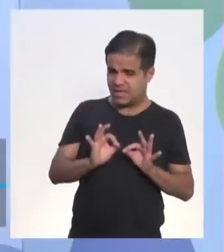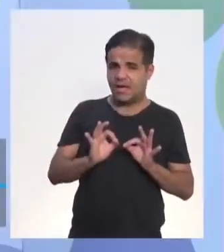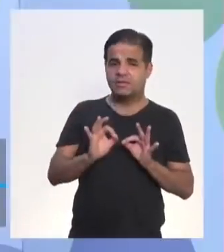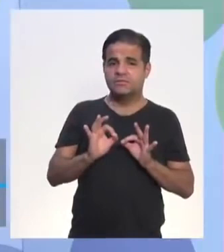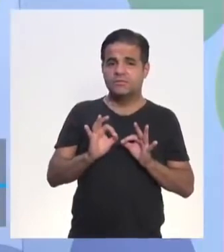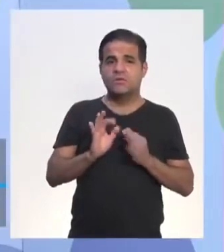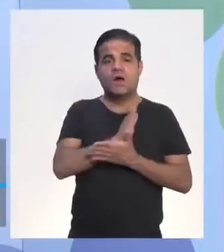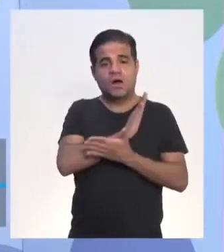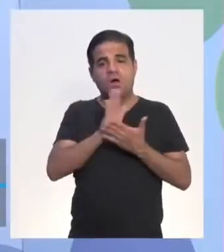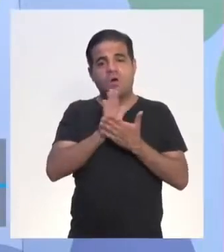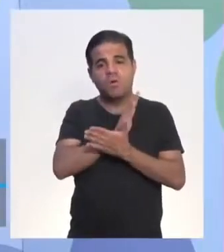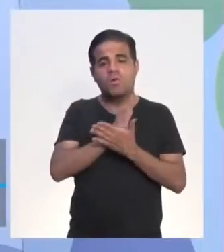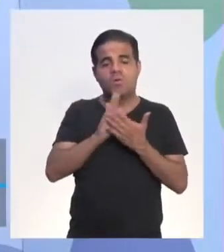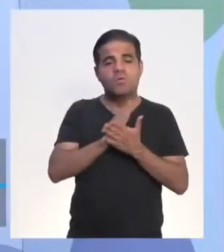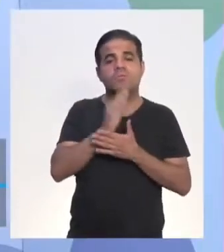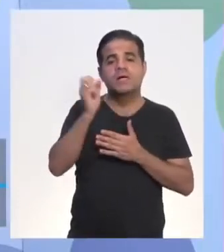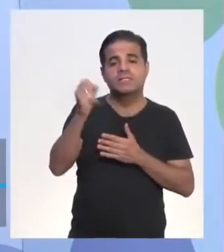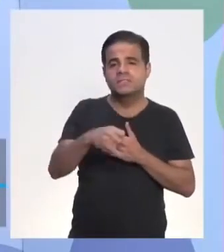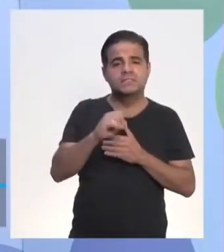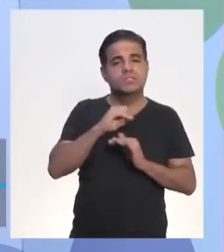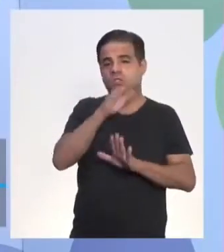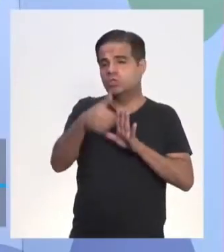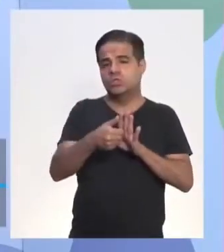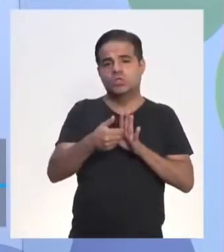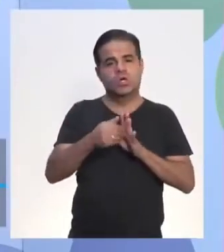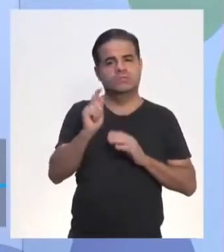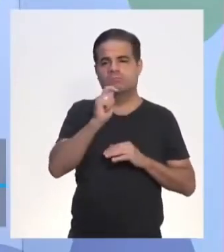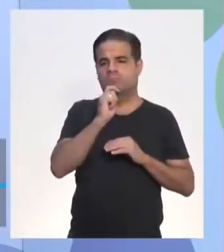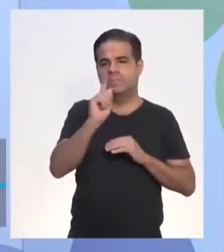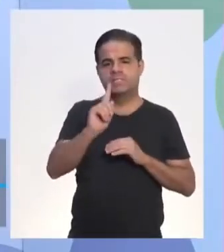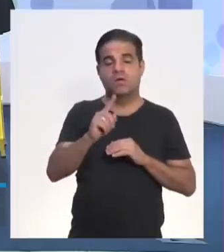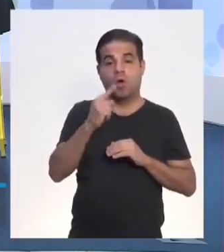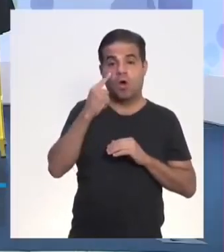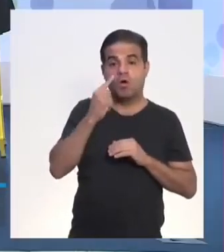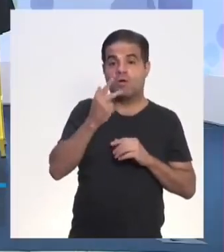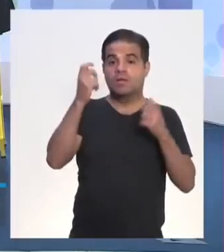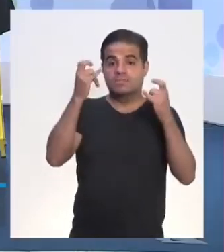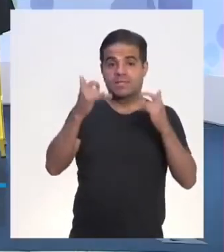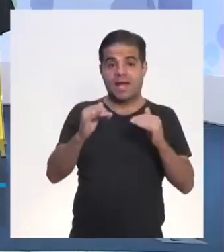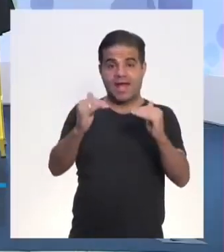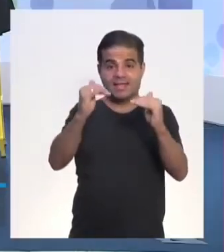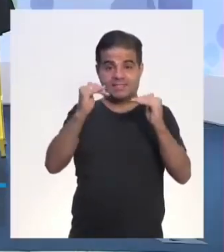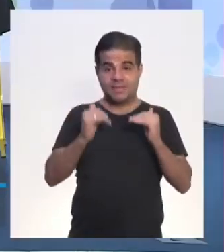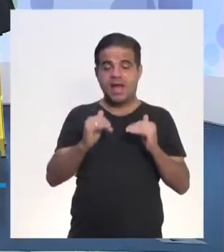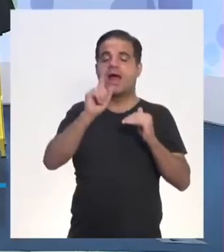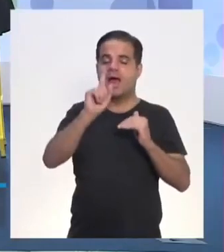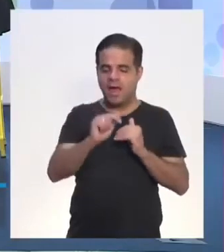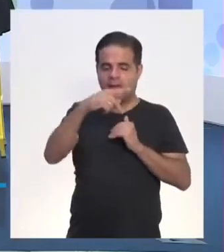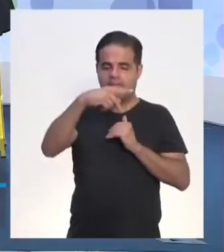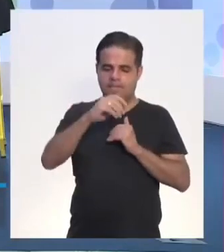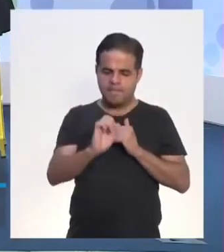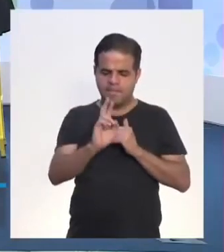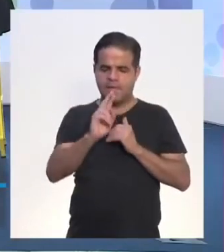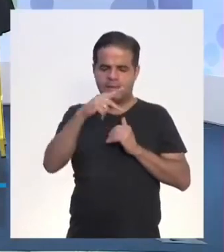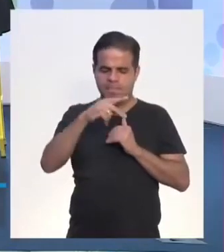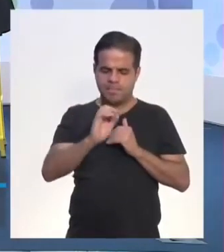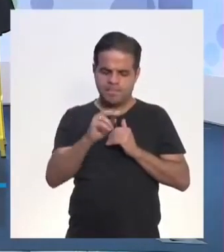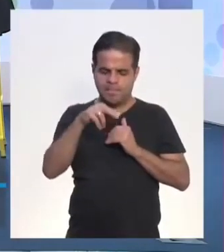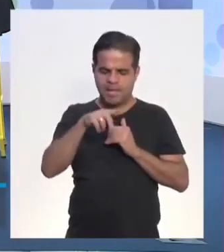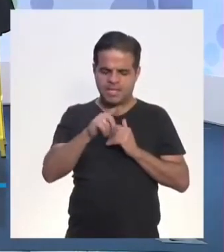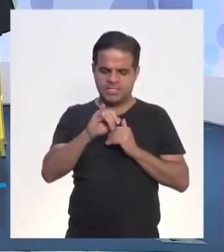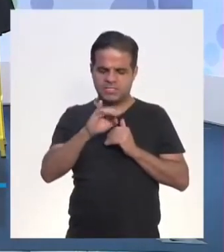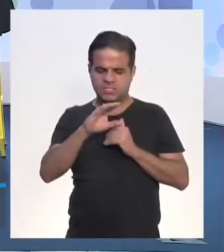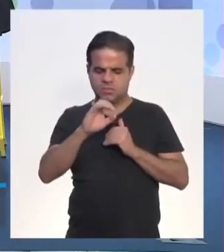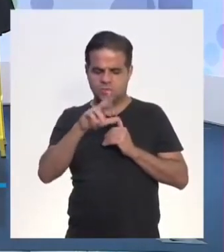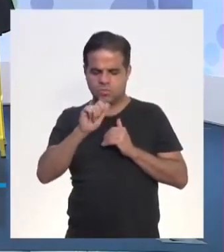vamos... Algumas, né? Exatamente. Não são todas. Eu diria que essa aqui de baixo, é perpendicular. É perpendicular. Eu diria que essa aqui...